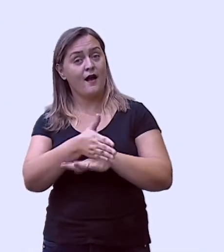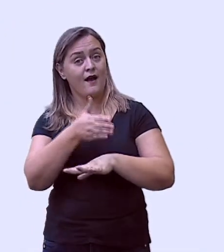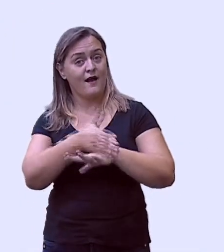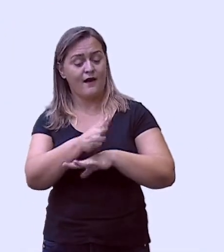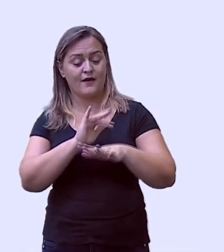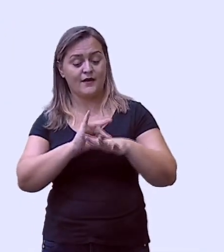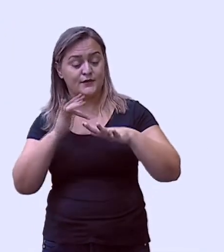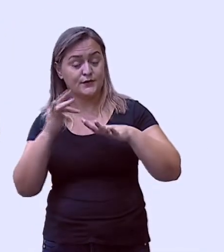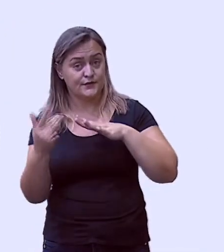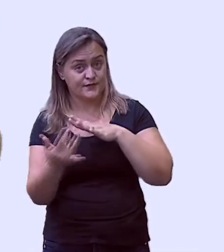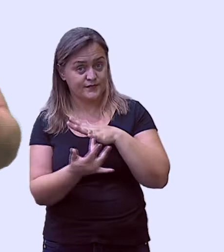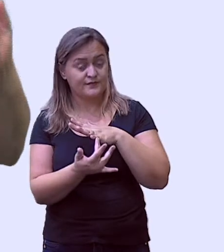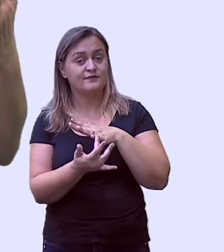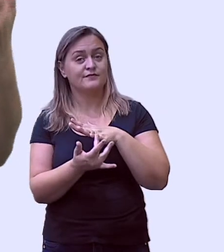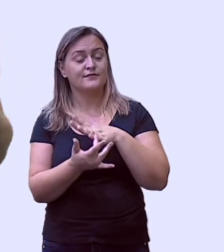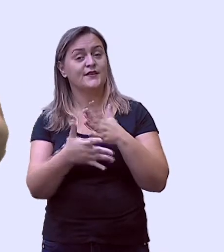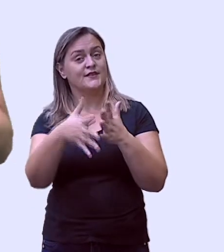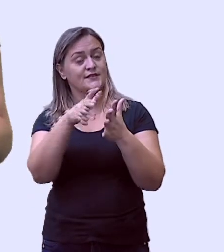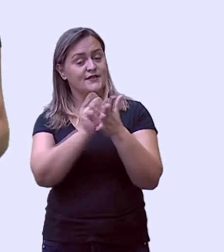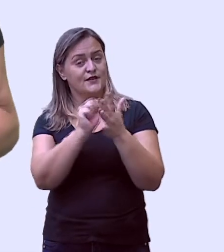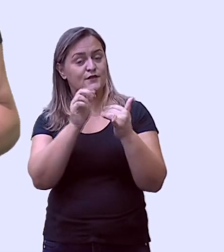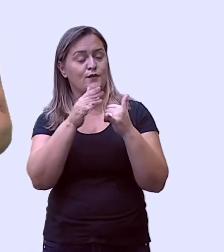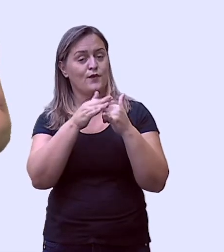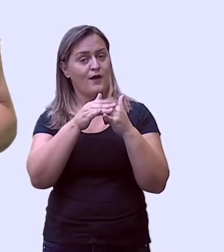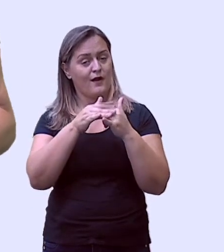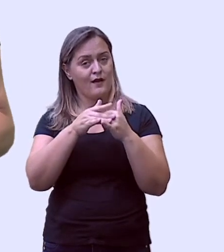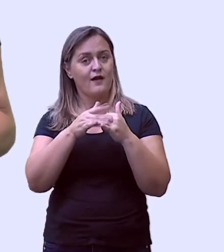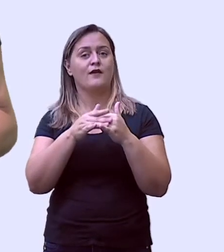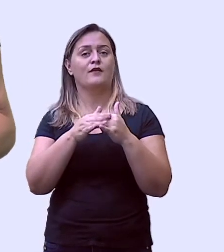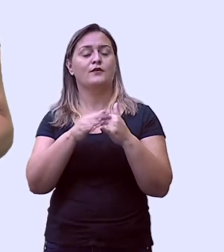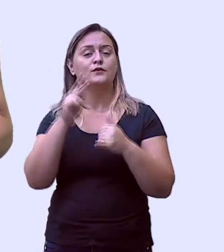nossas redes sociais e se inscreva no